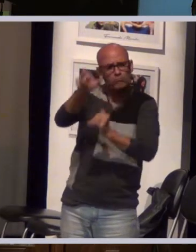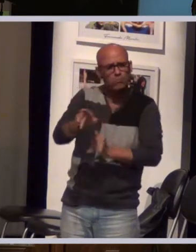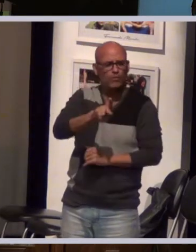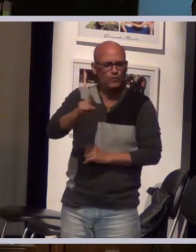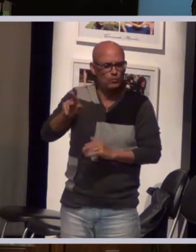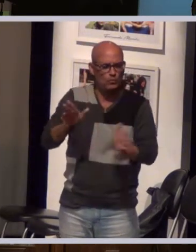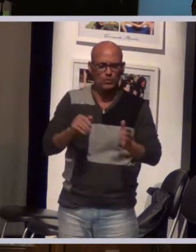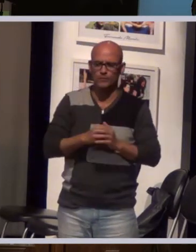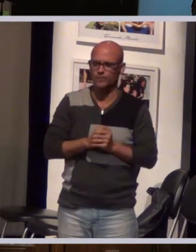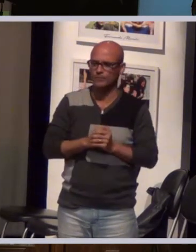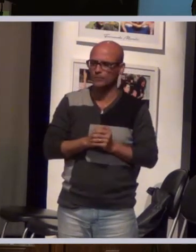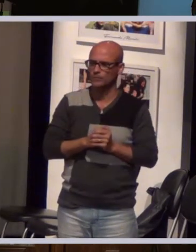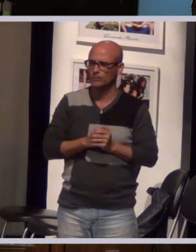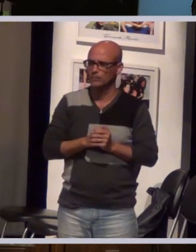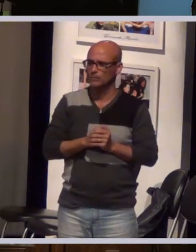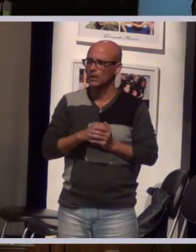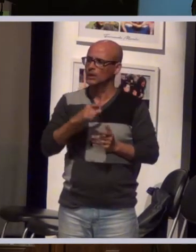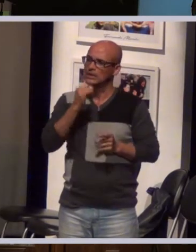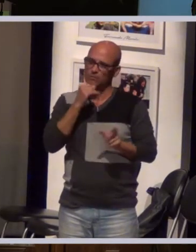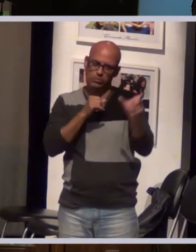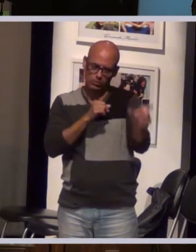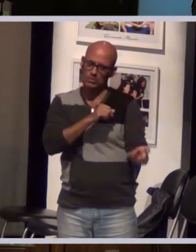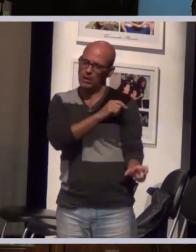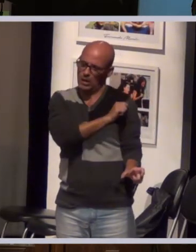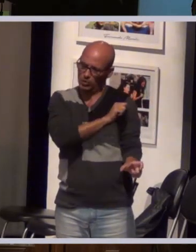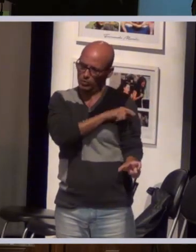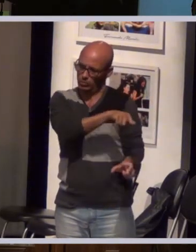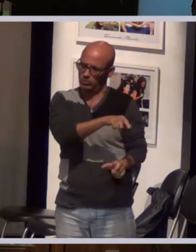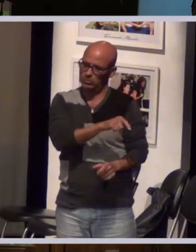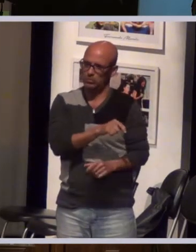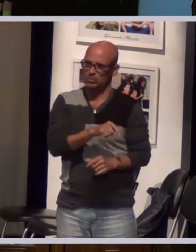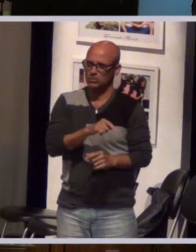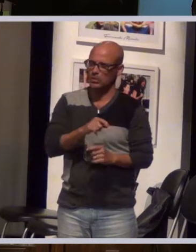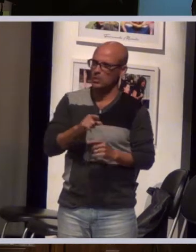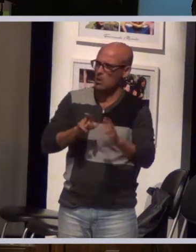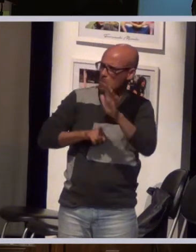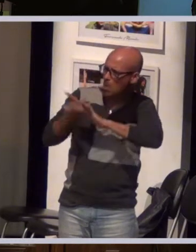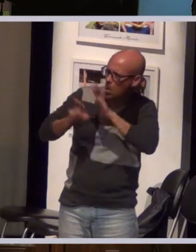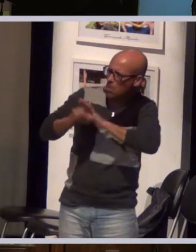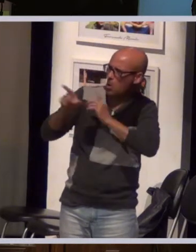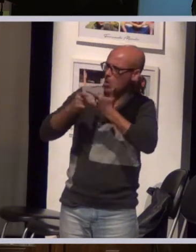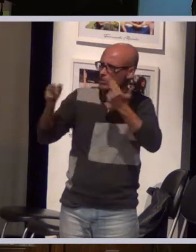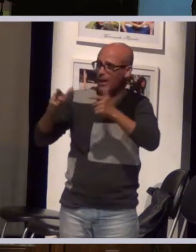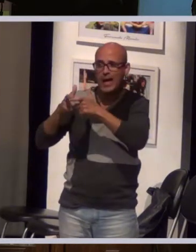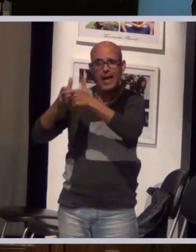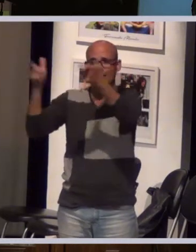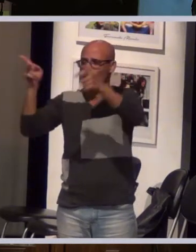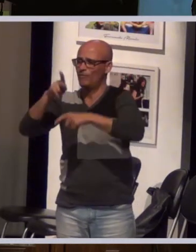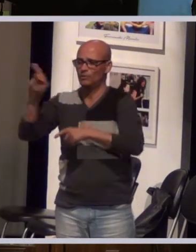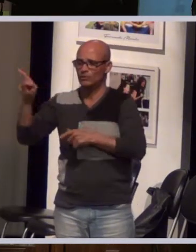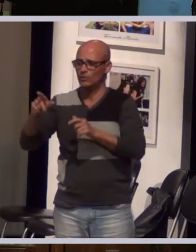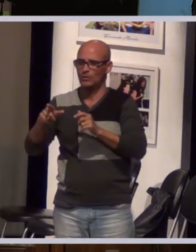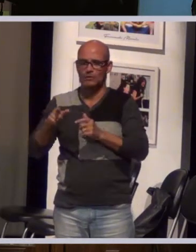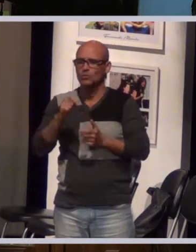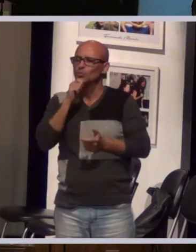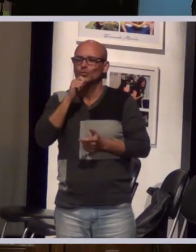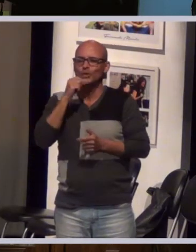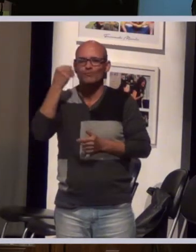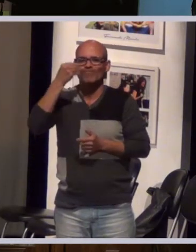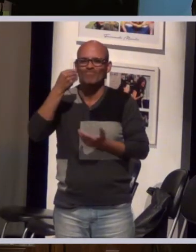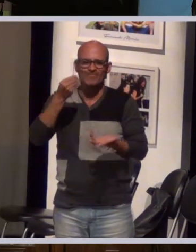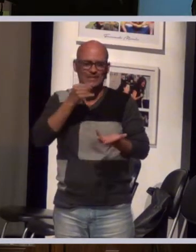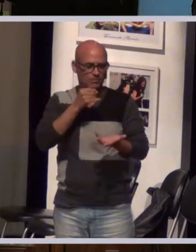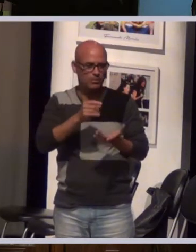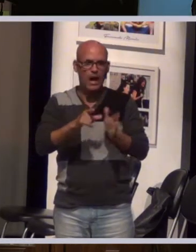Ter estudantes questionadores e críticos é novidade para a maioria dos professores que não tiveram esse